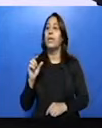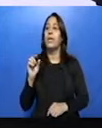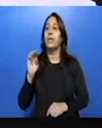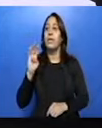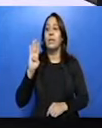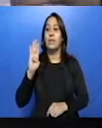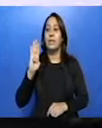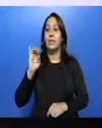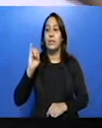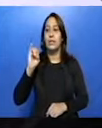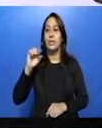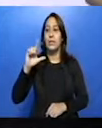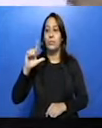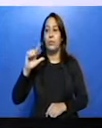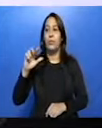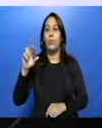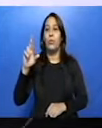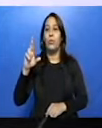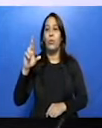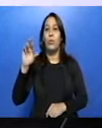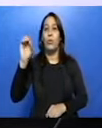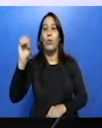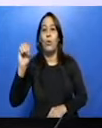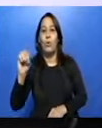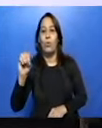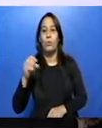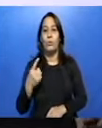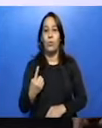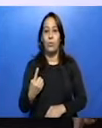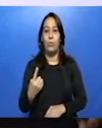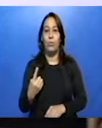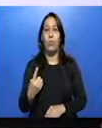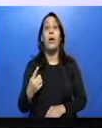antes? Uma consoante. Então, um R só.